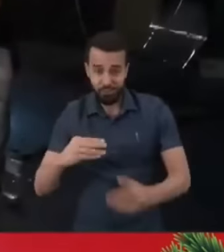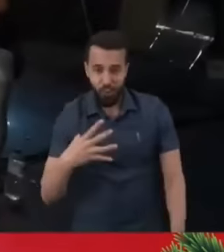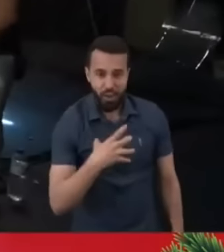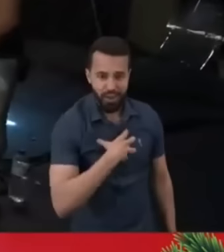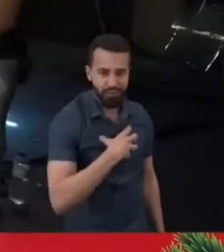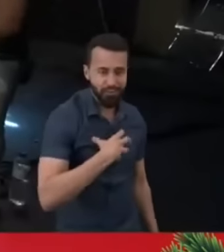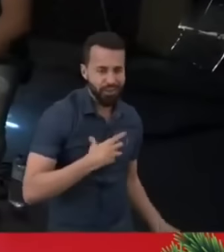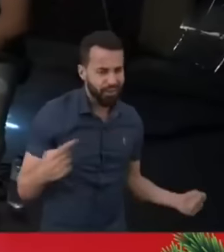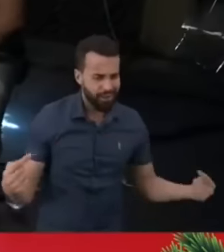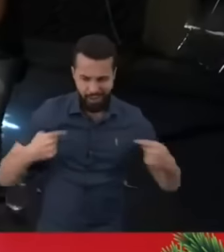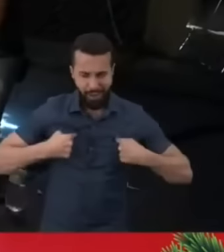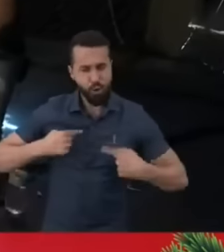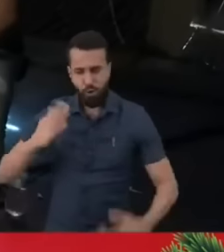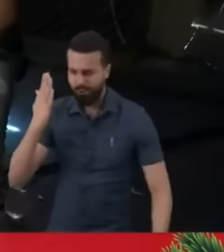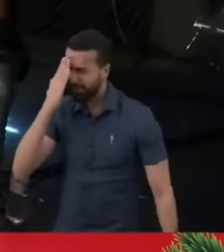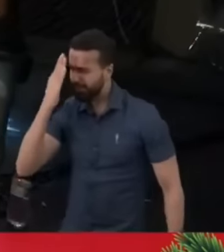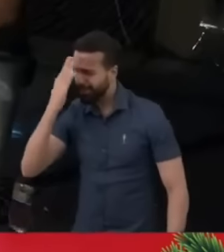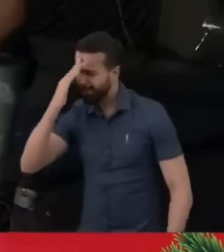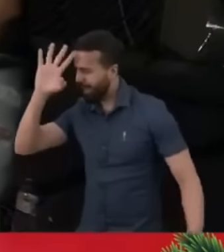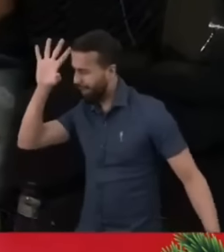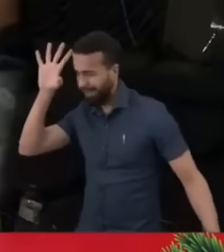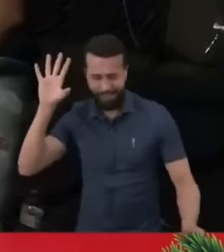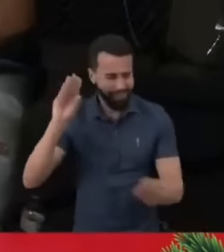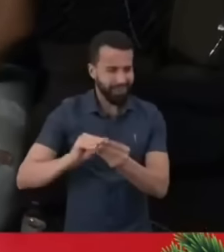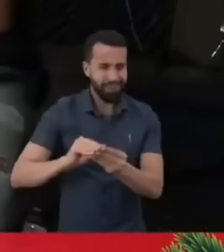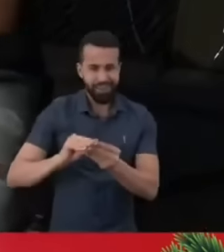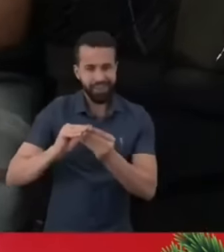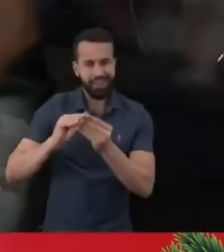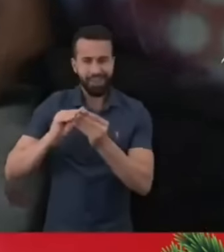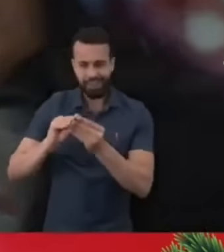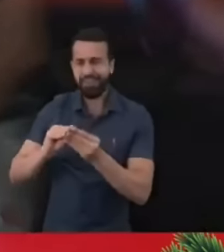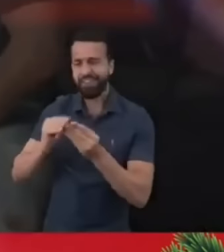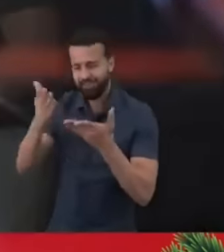de um jeito que só eu